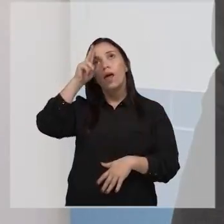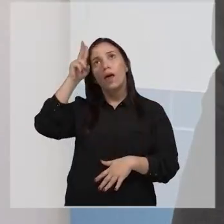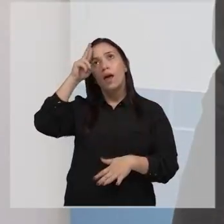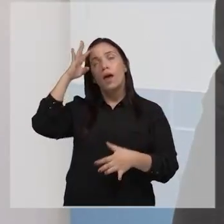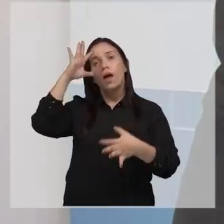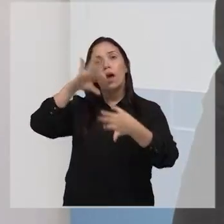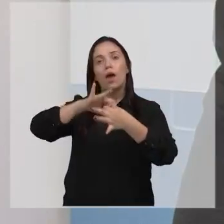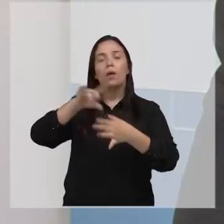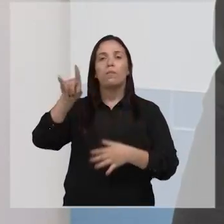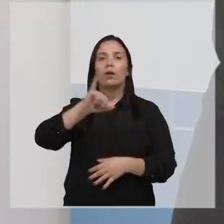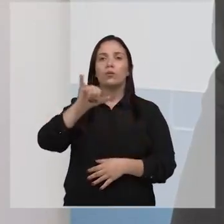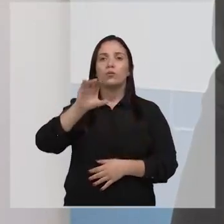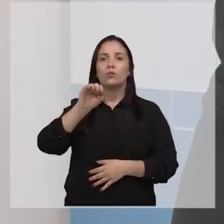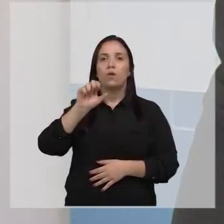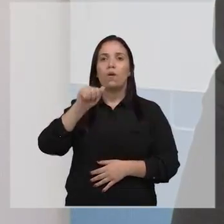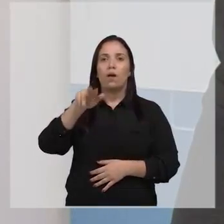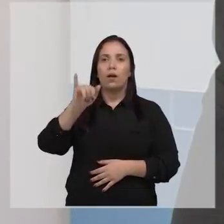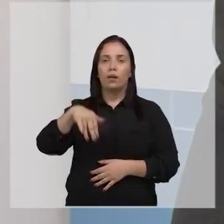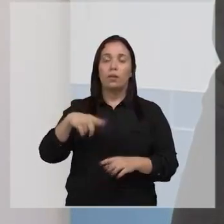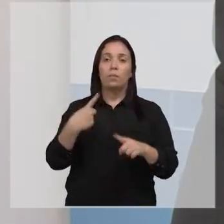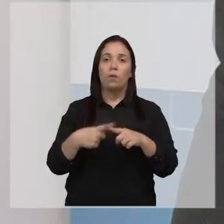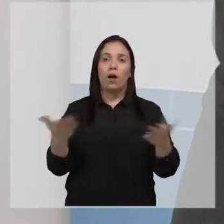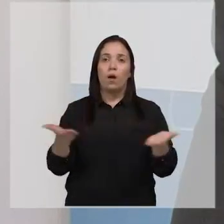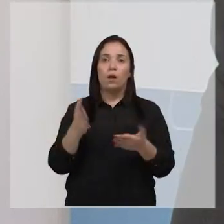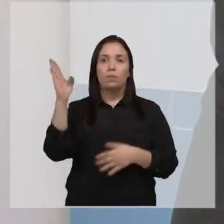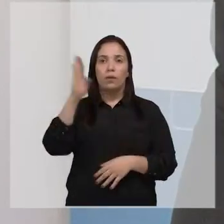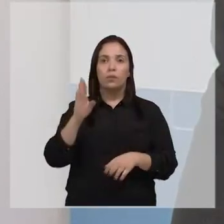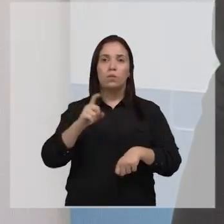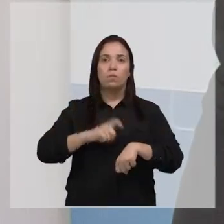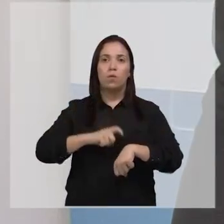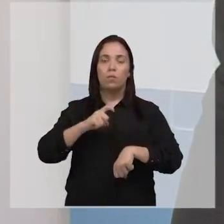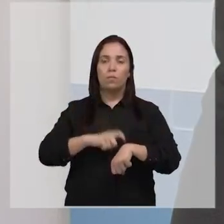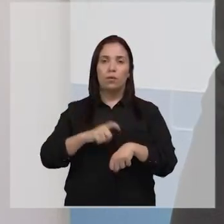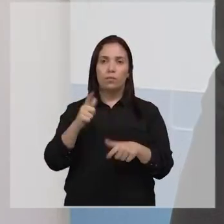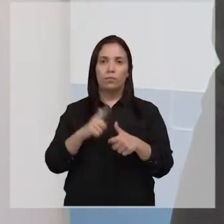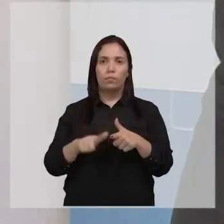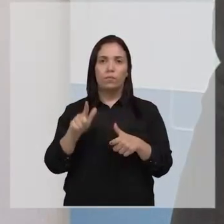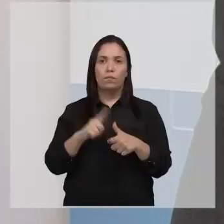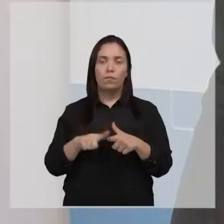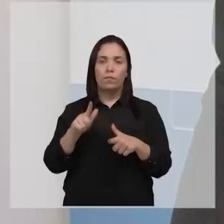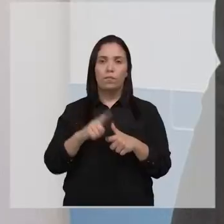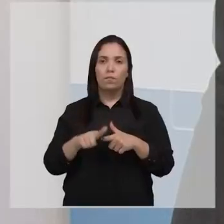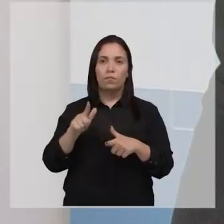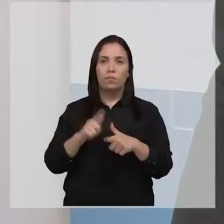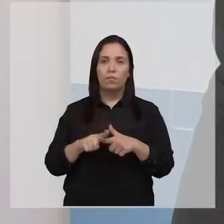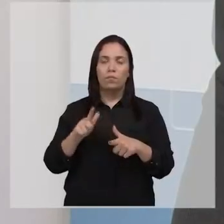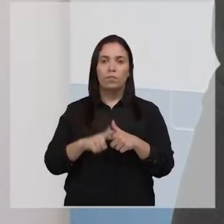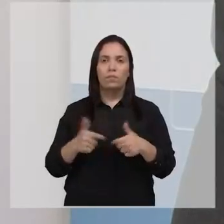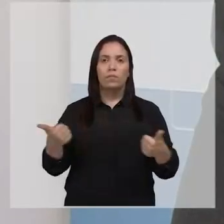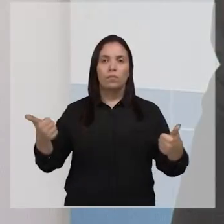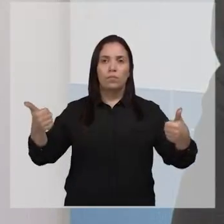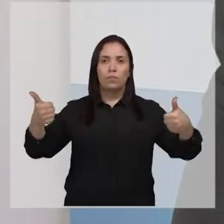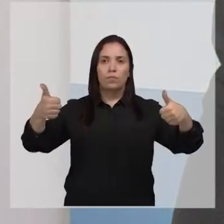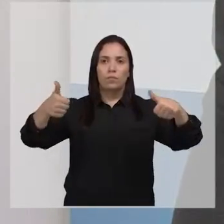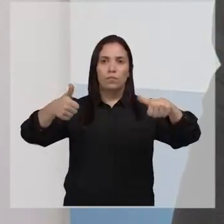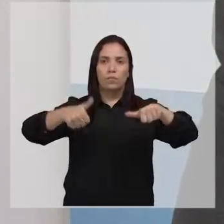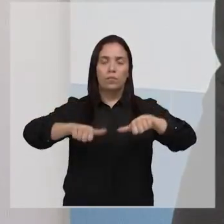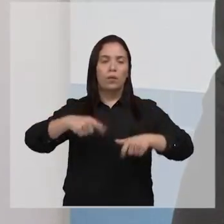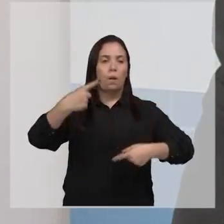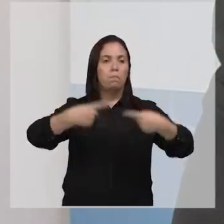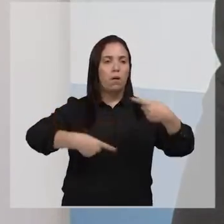o Brasil vive o pior flagelo de desconstrução da vida pública brasileira,